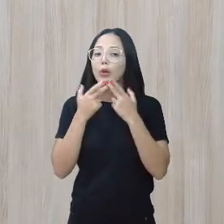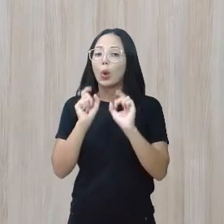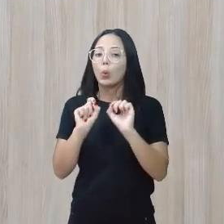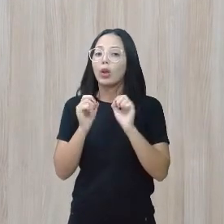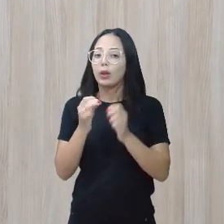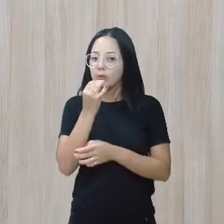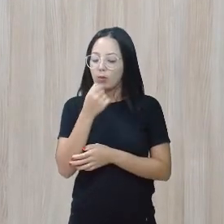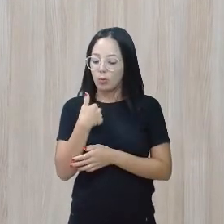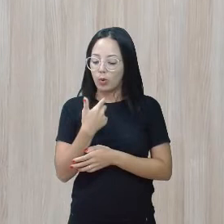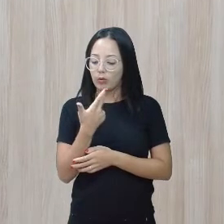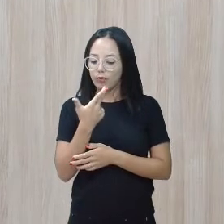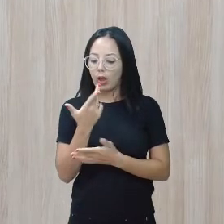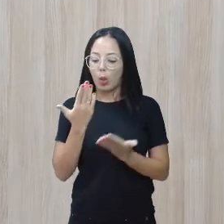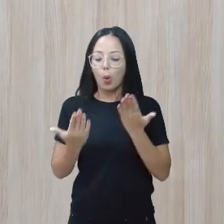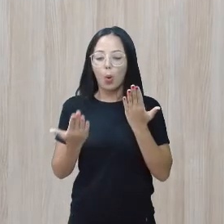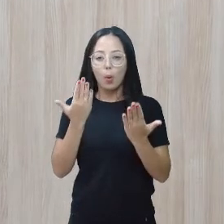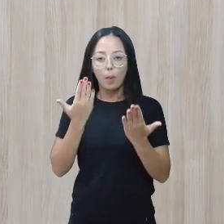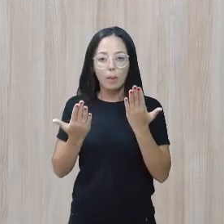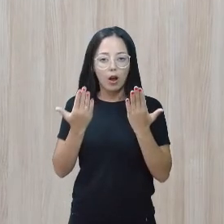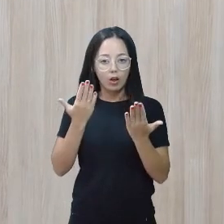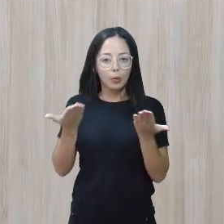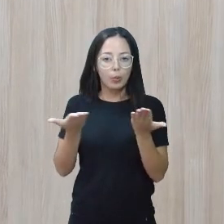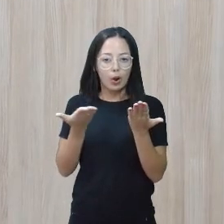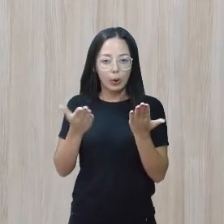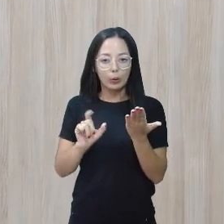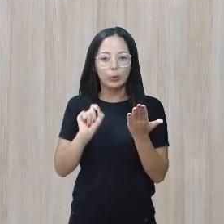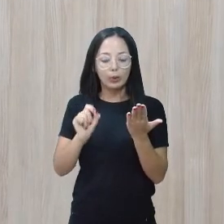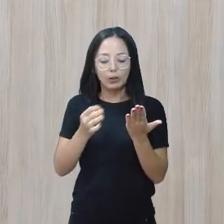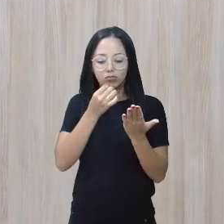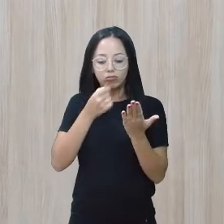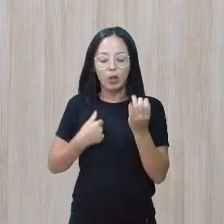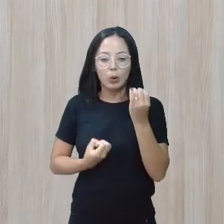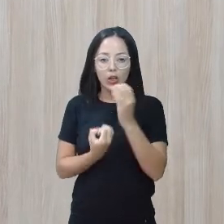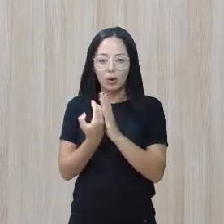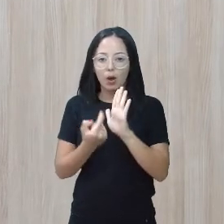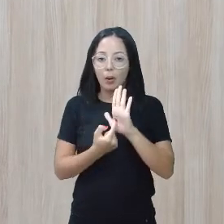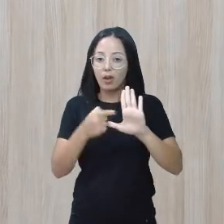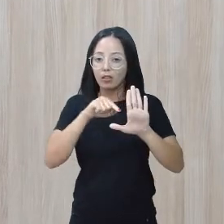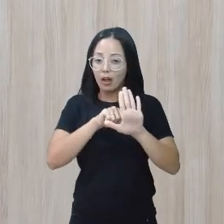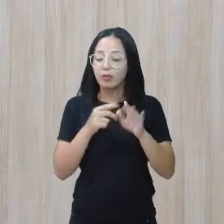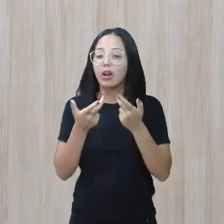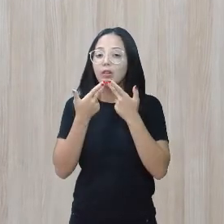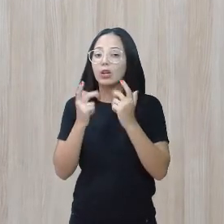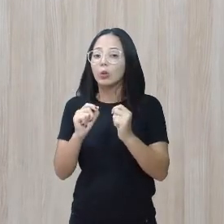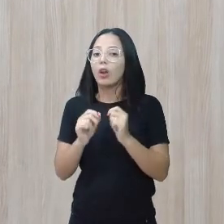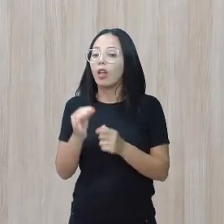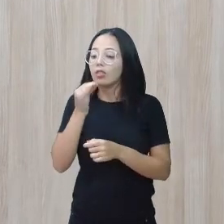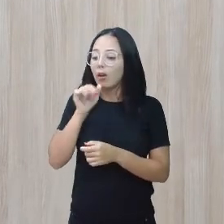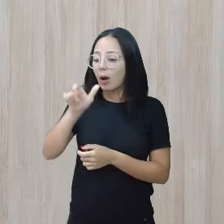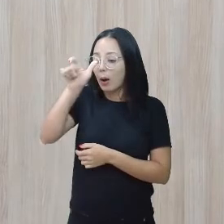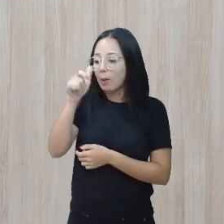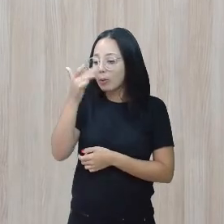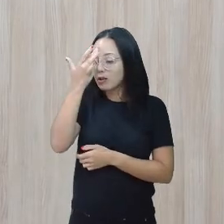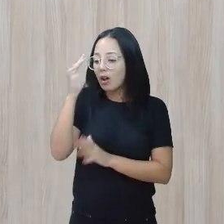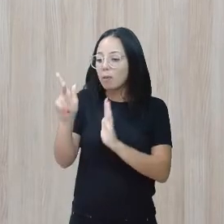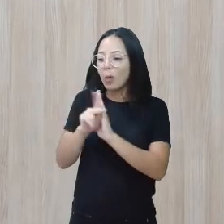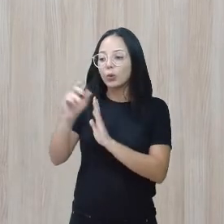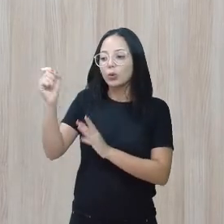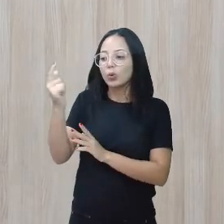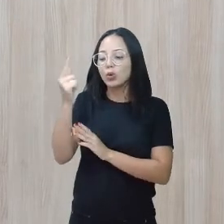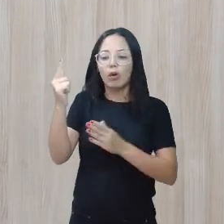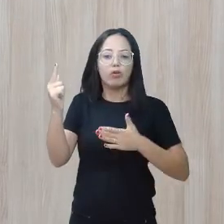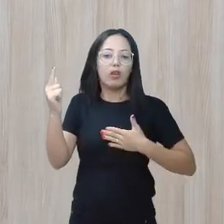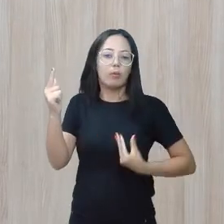quando eu comparo, nesse caso, eu crio uma metáfora, dizendo que alguém é o sol da minha